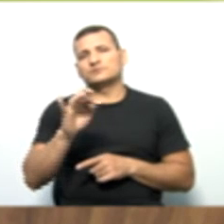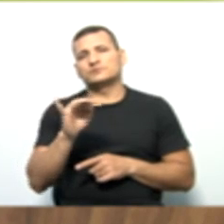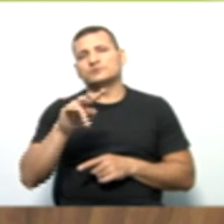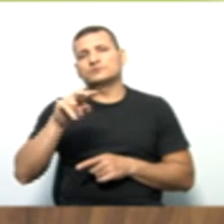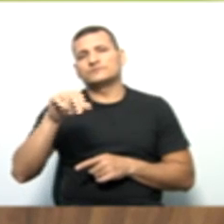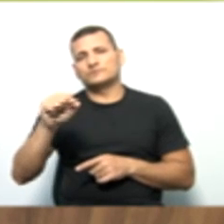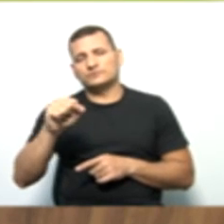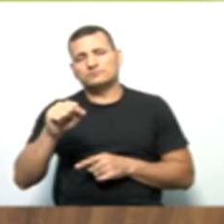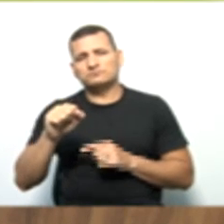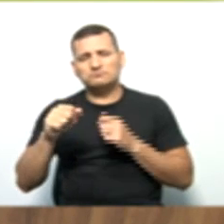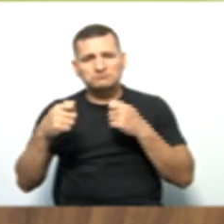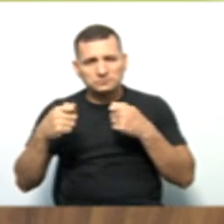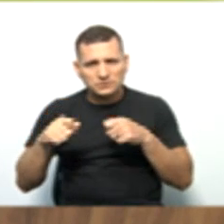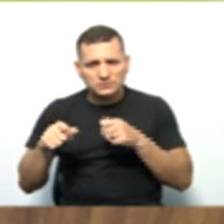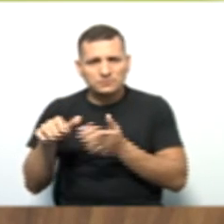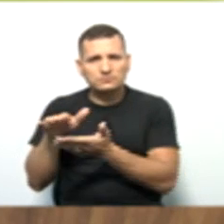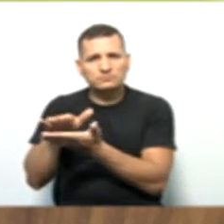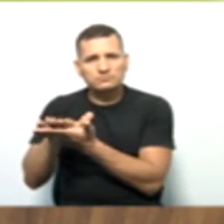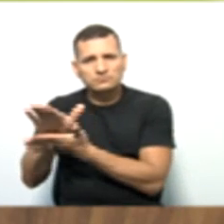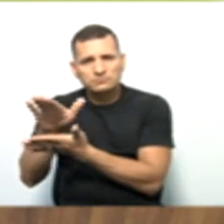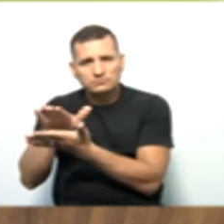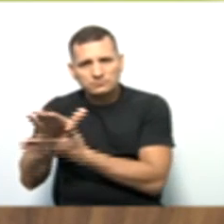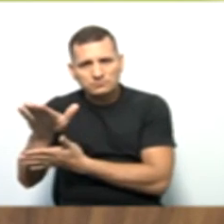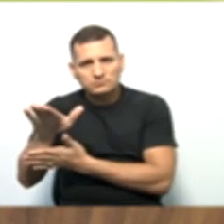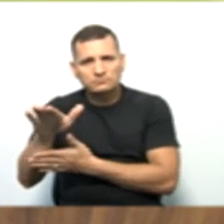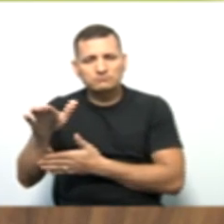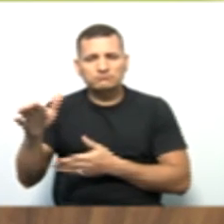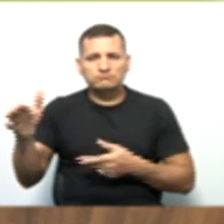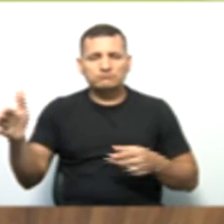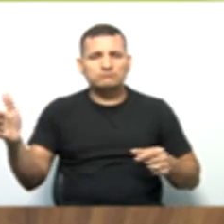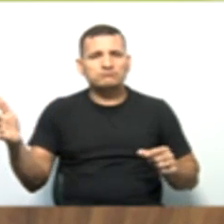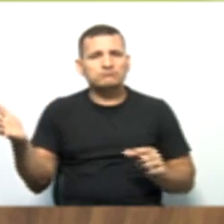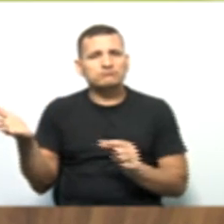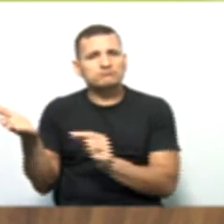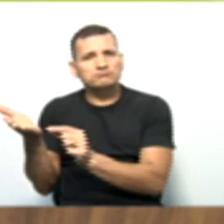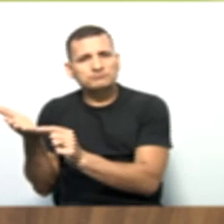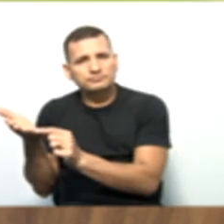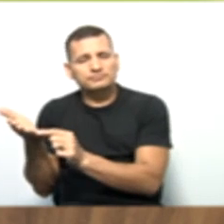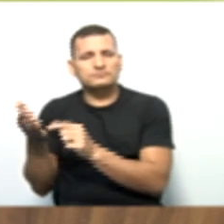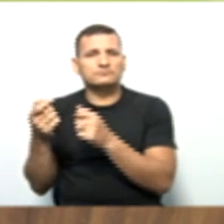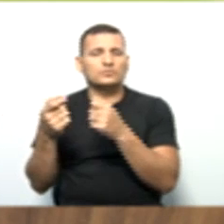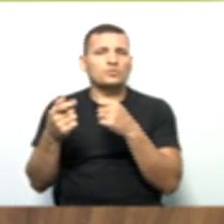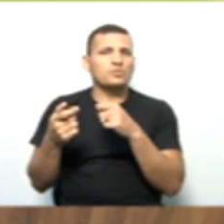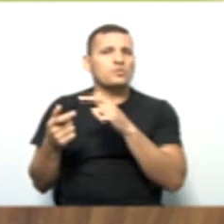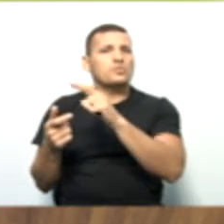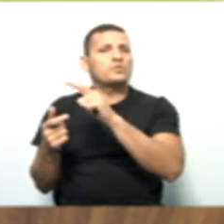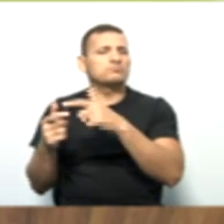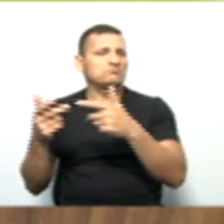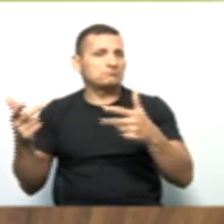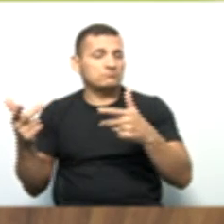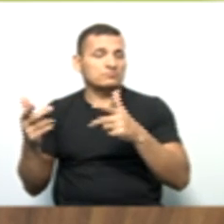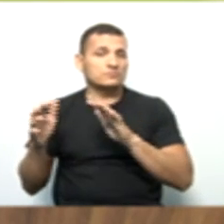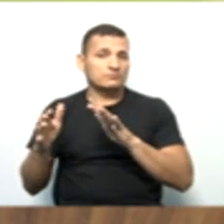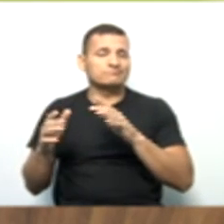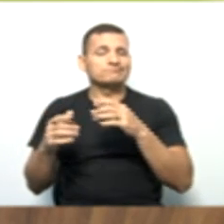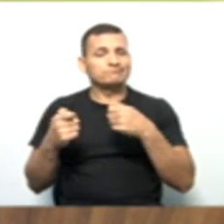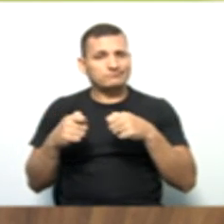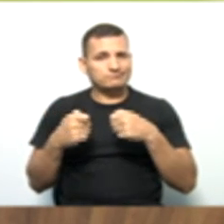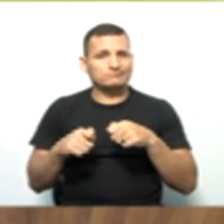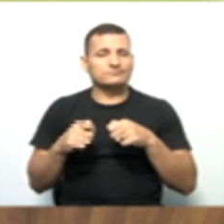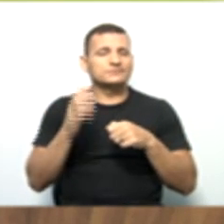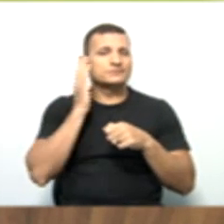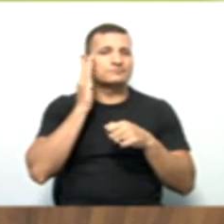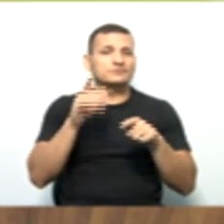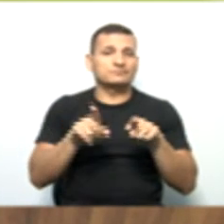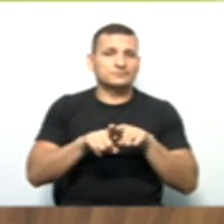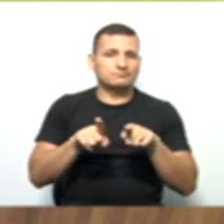se então eu vou ter que conectar um outro sistema, né? Eu estou desenvolvendo um sistema para que ele possa conversar com outro sistema e emitir